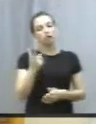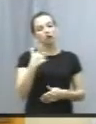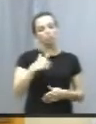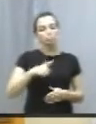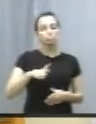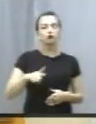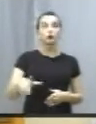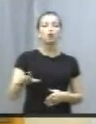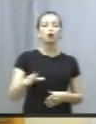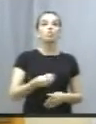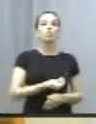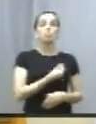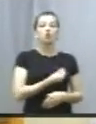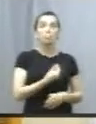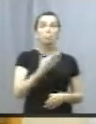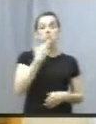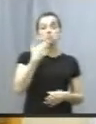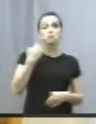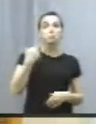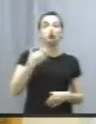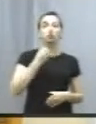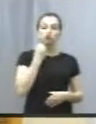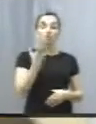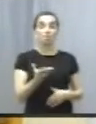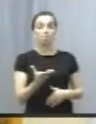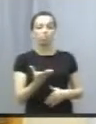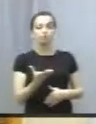muito bem viveu.